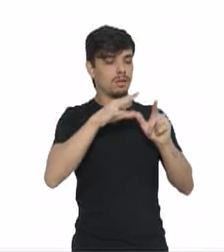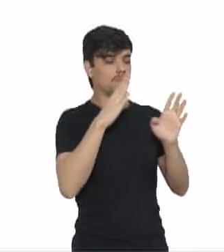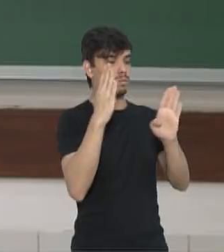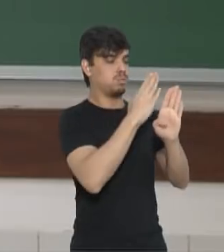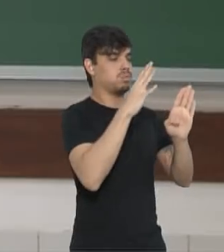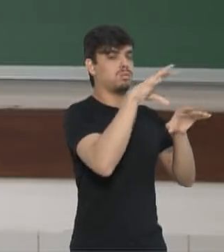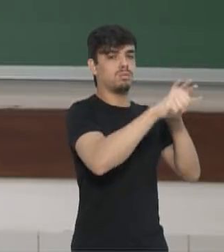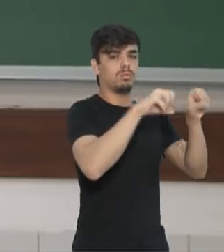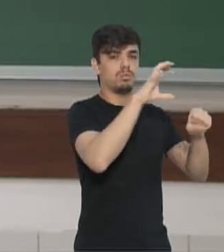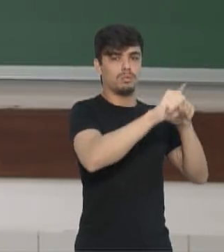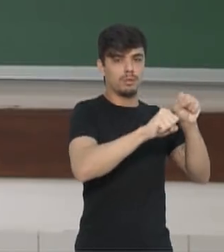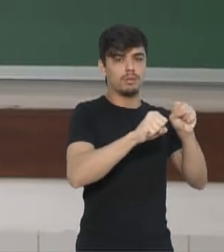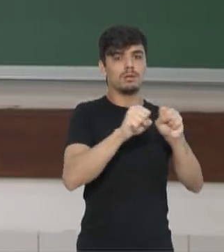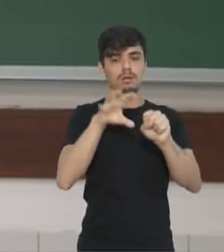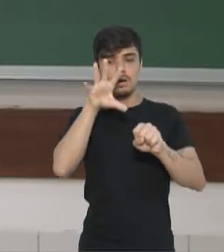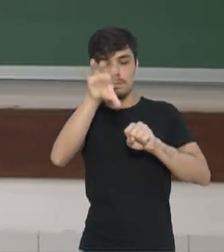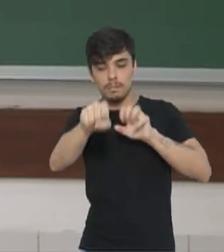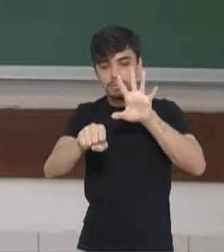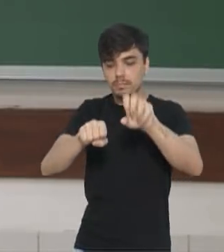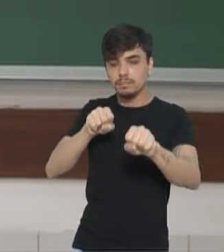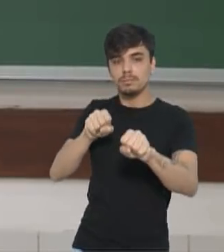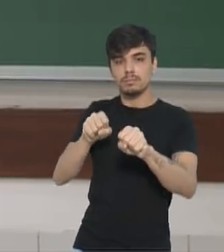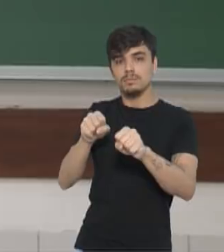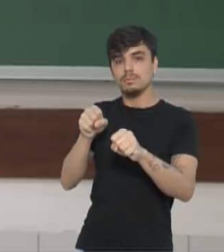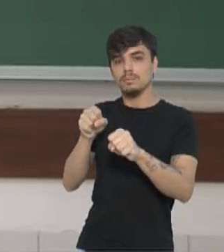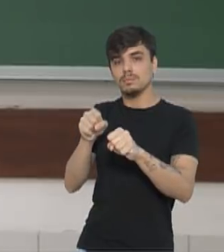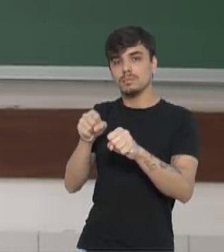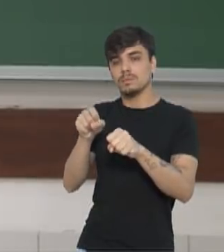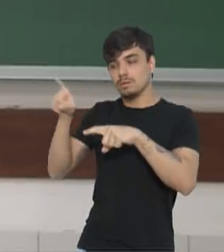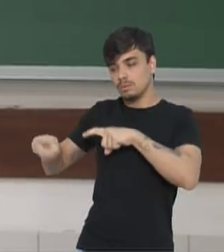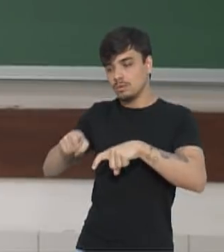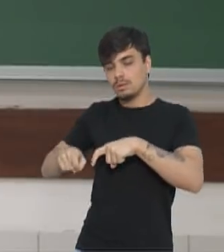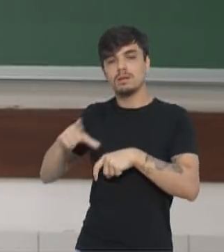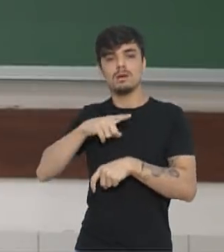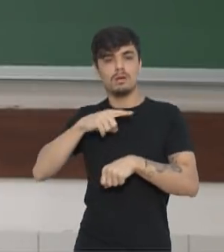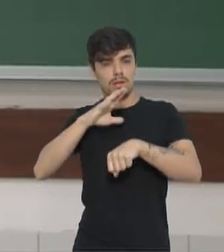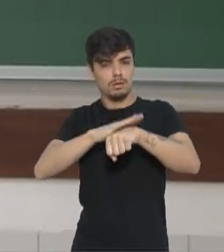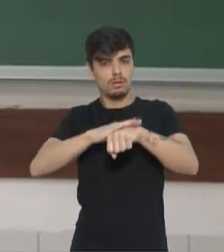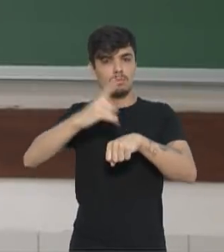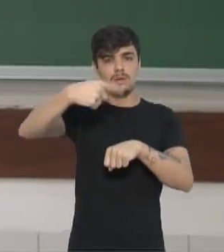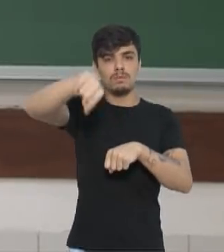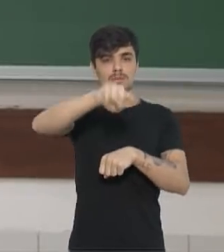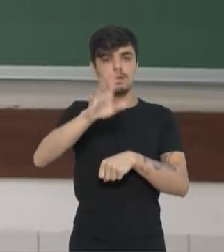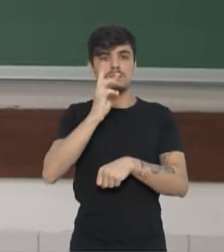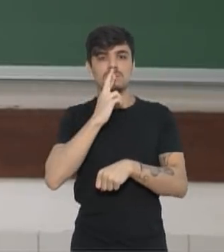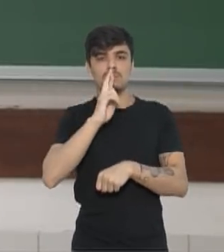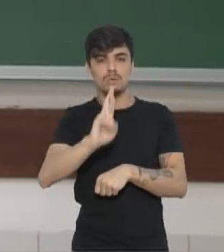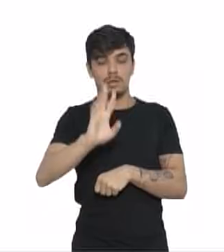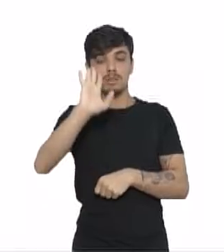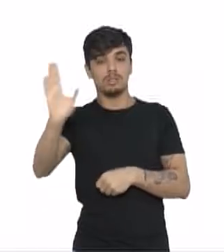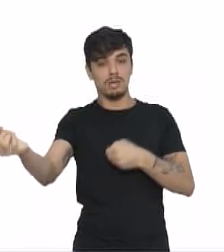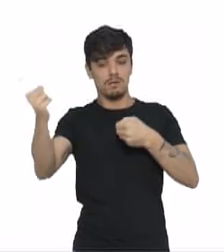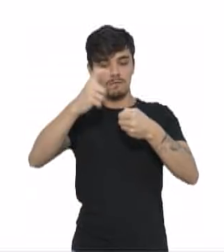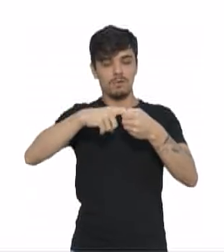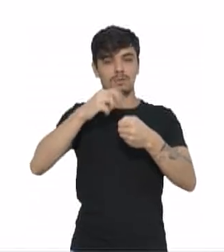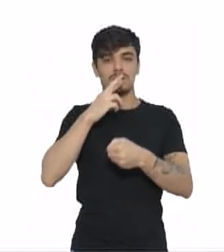coletores e agricultores. Vocês terão uns minutinhos aí para responder e já retornamos com a resposta desse exercício.